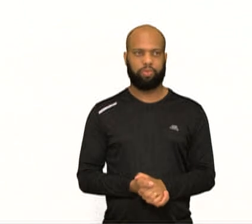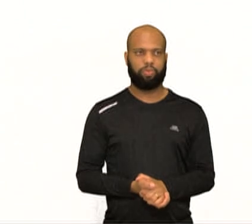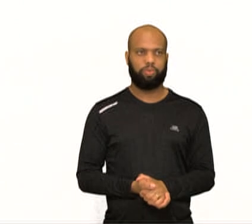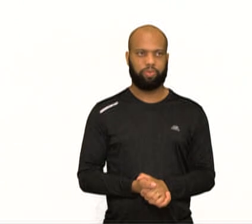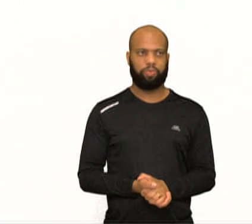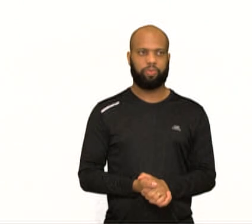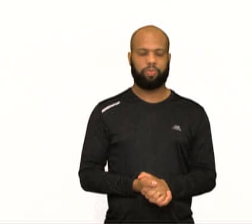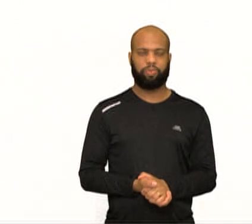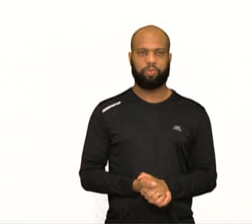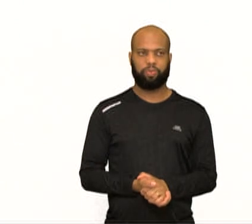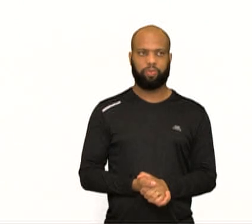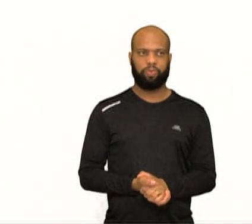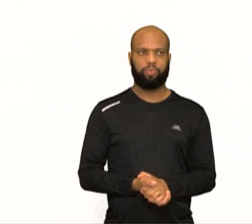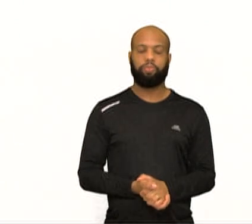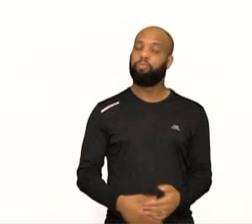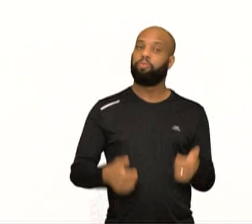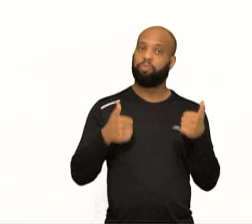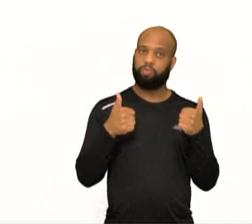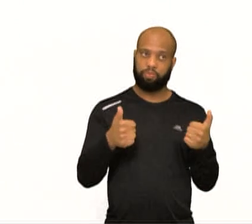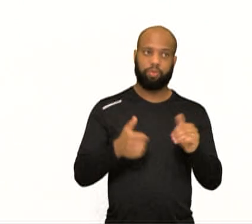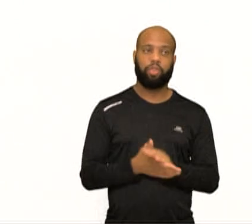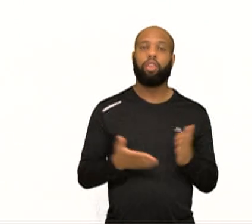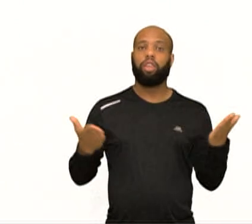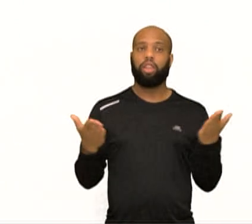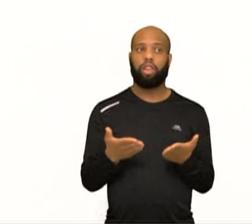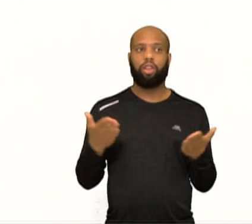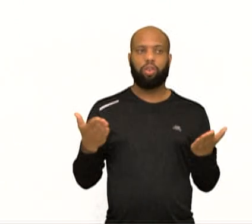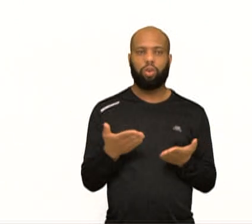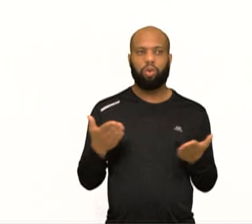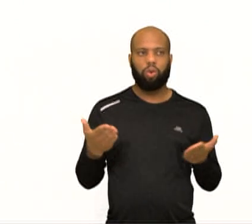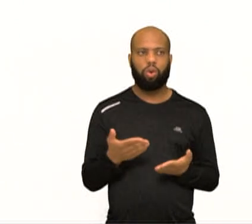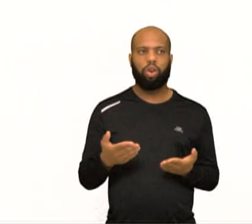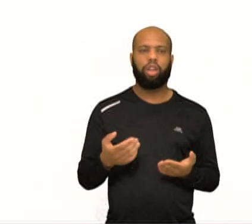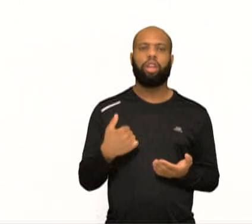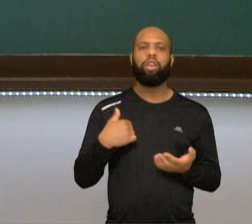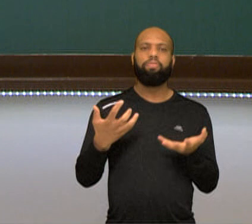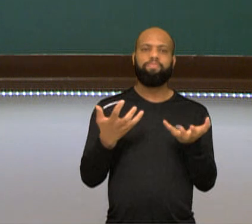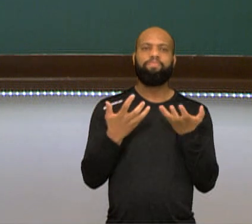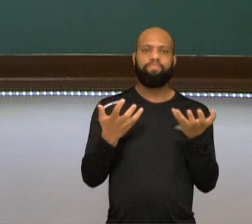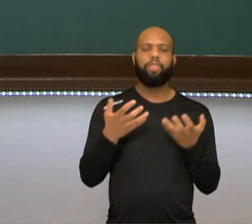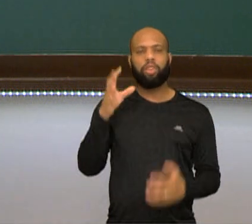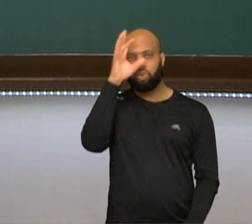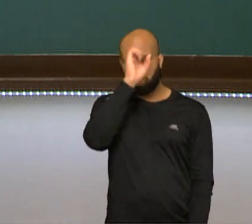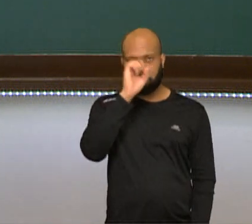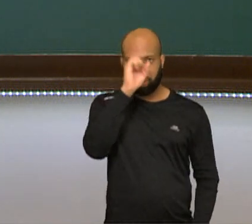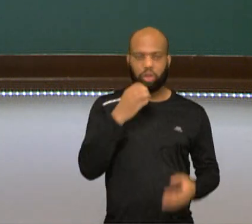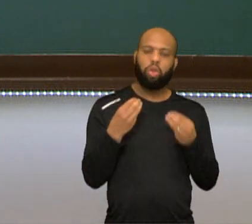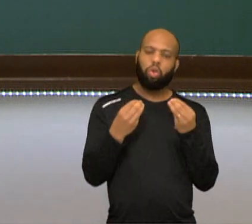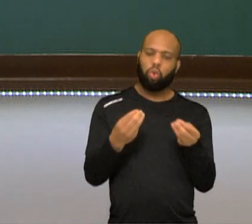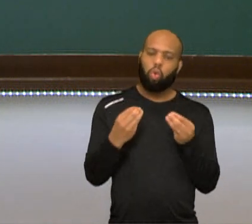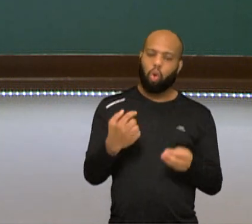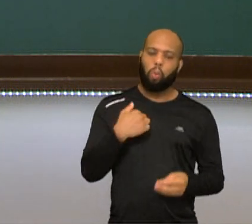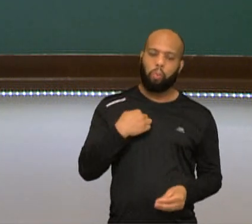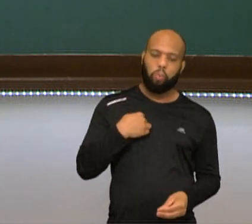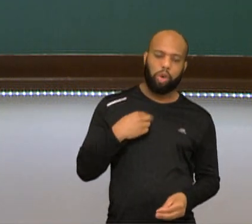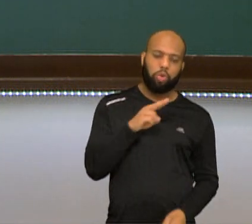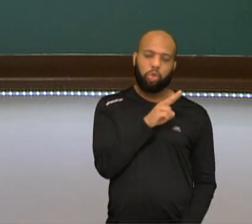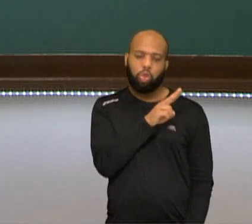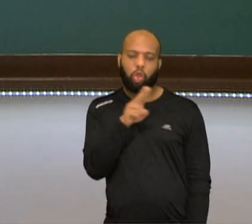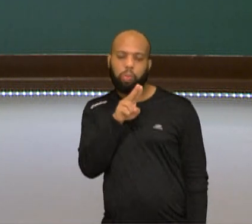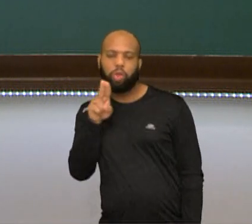secundário. Muito bem, muito bem. Agora, professor, gostaria de saber como dar nomes a